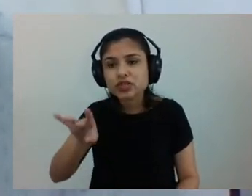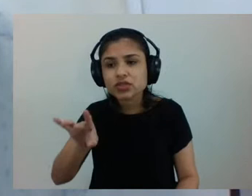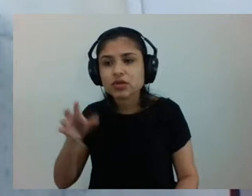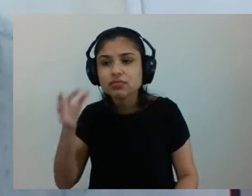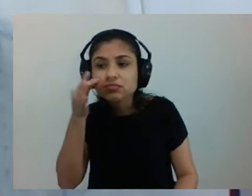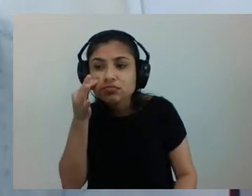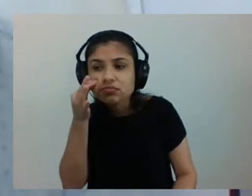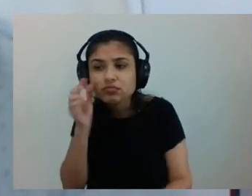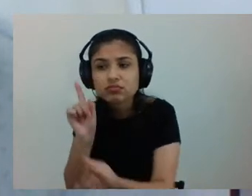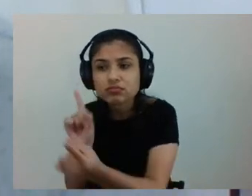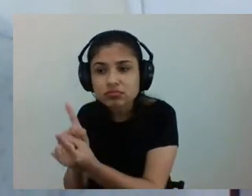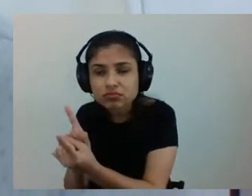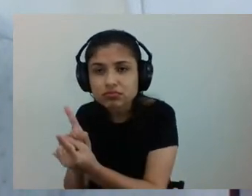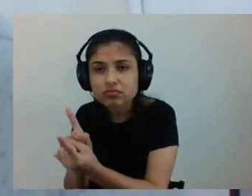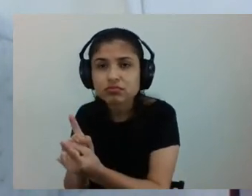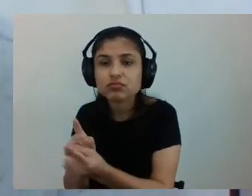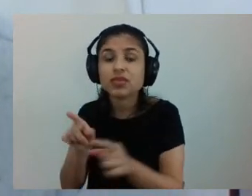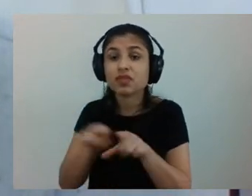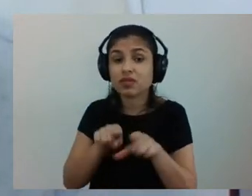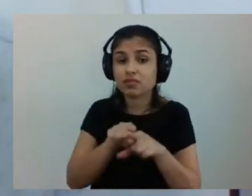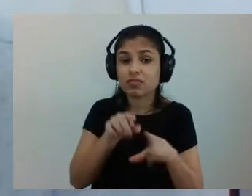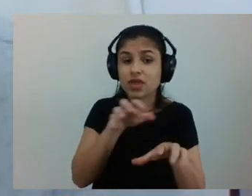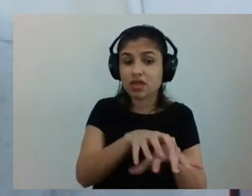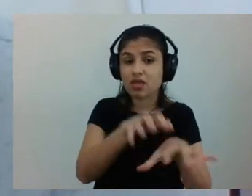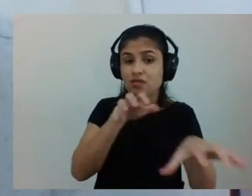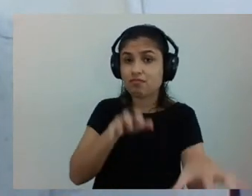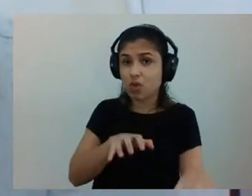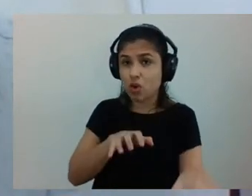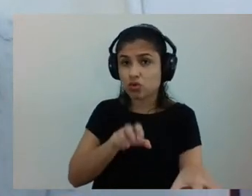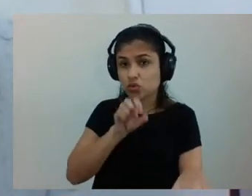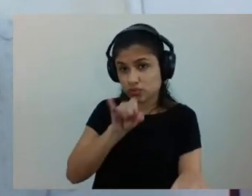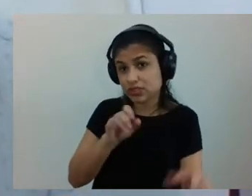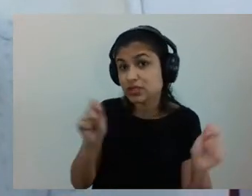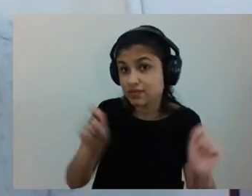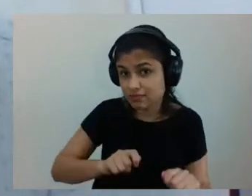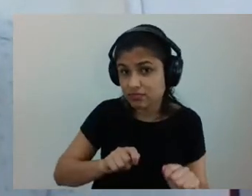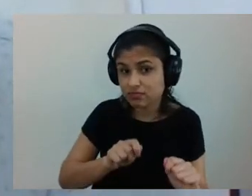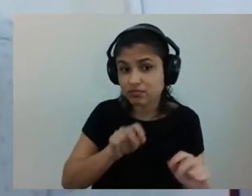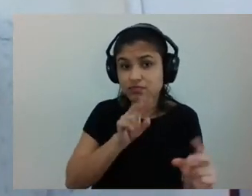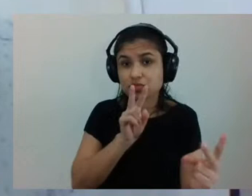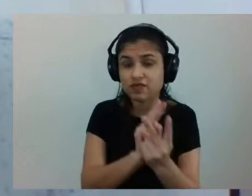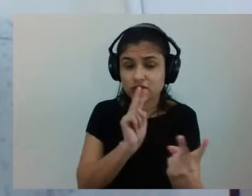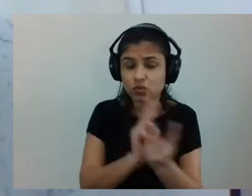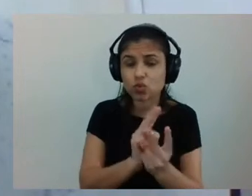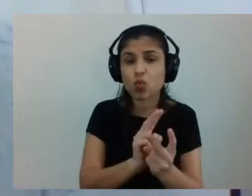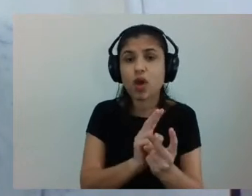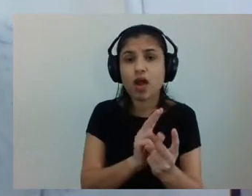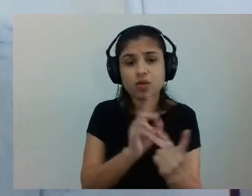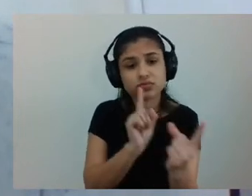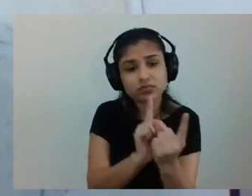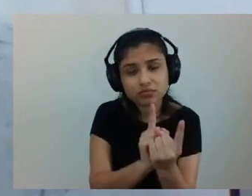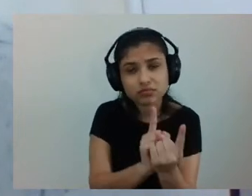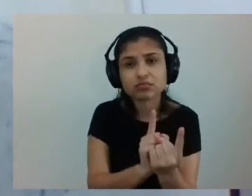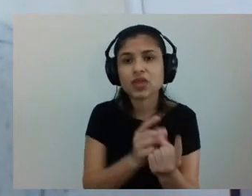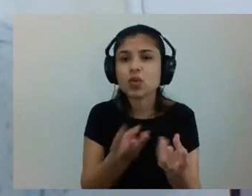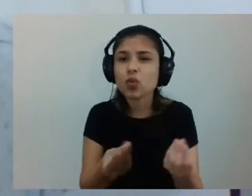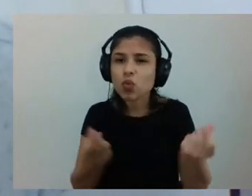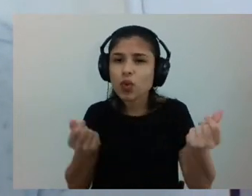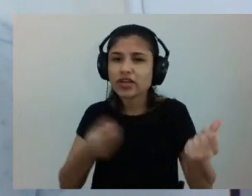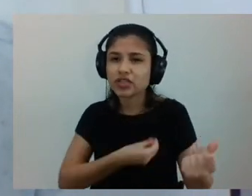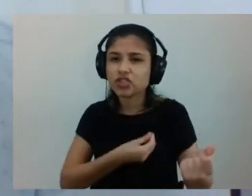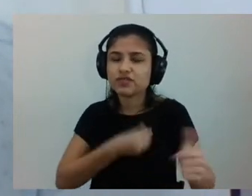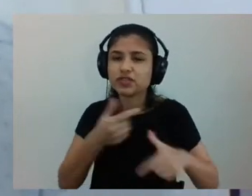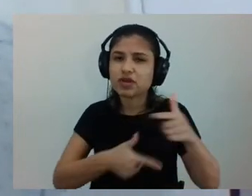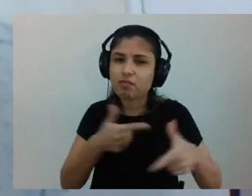também para o atendimento remoto, quando isso for possível. Então, a qualidade de vida no trabalho e também ao desenvolver suas